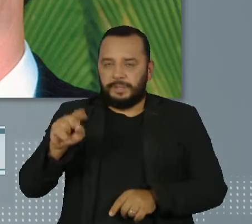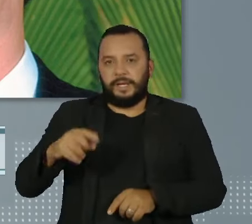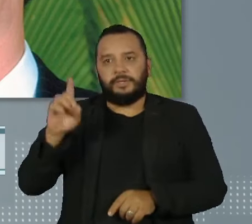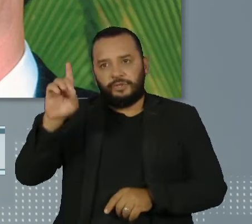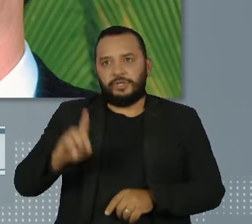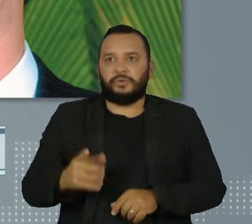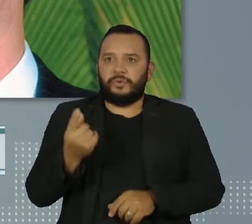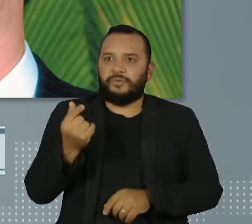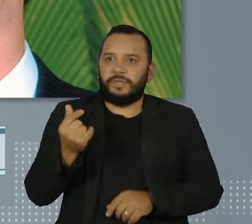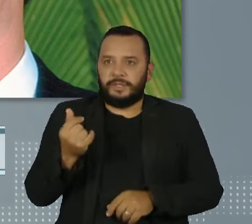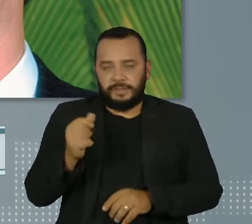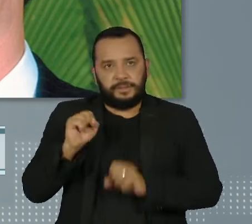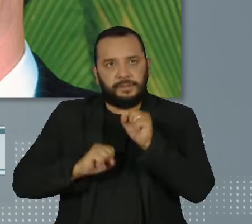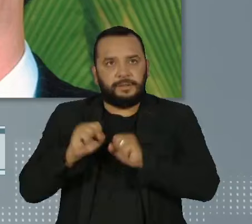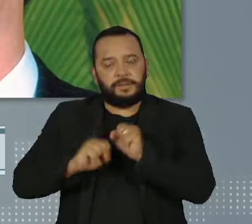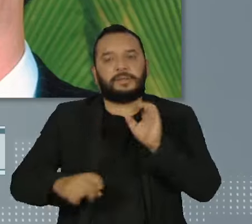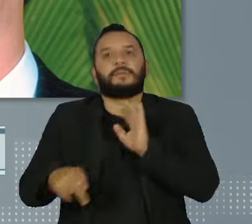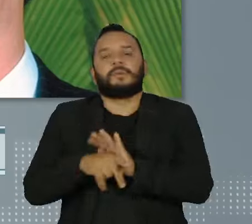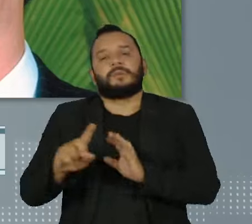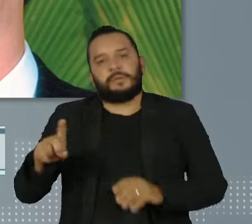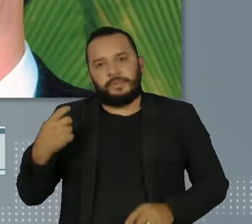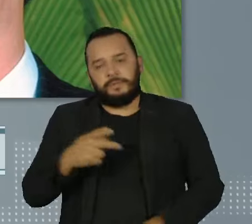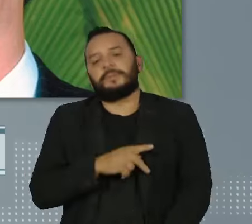diretor financeiro das empresas do ex-presidente